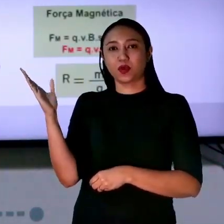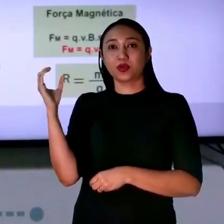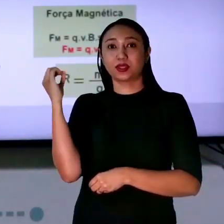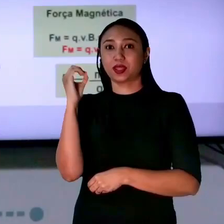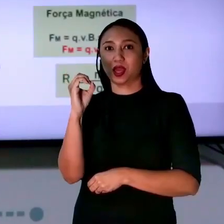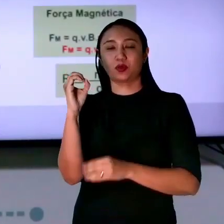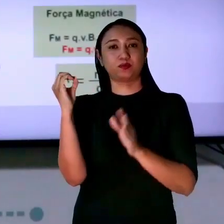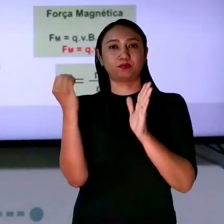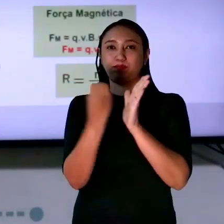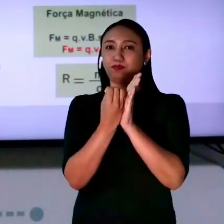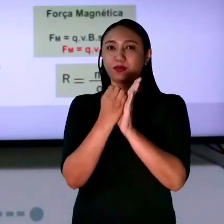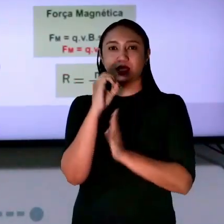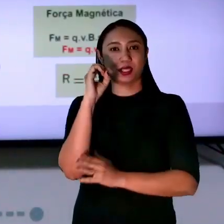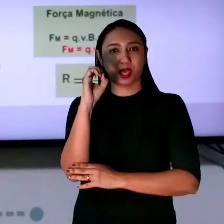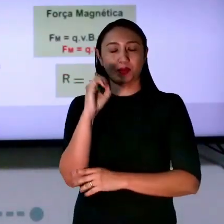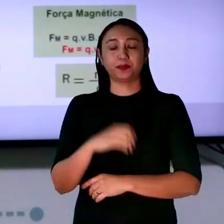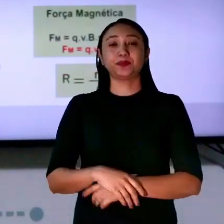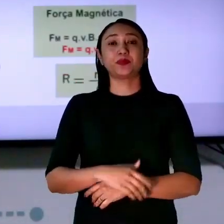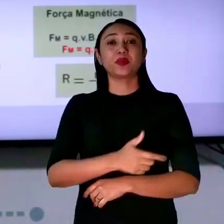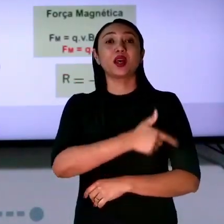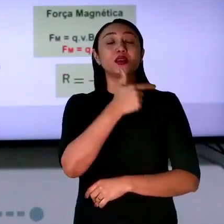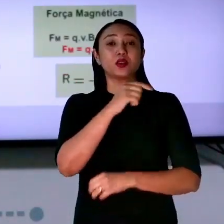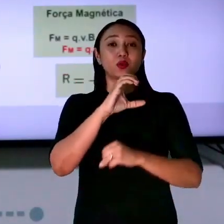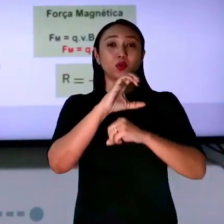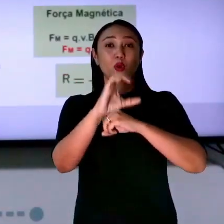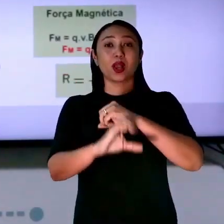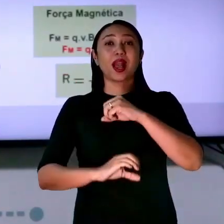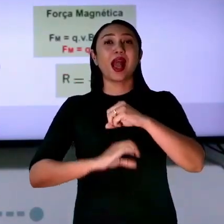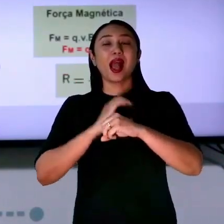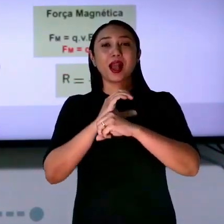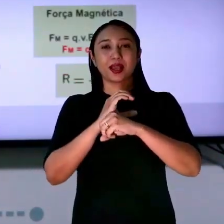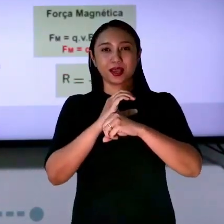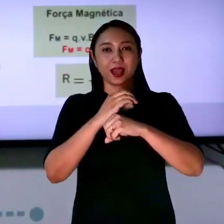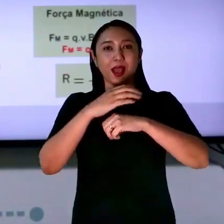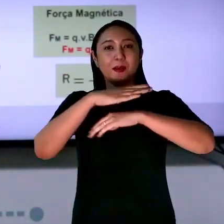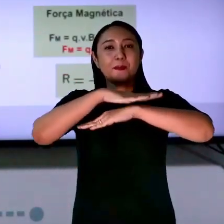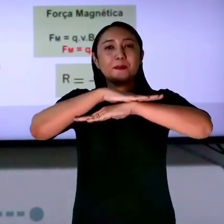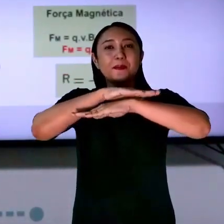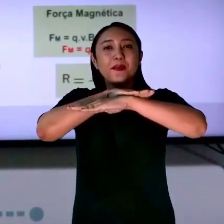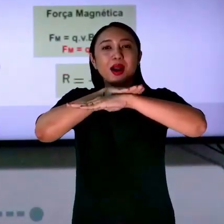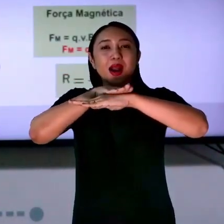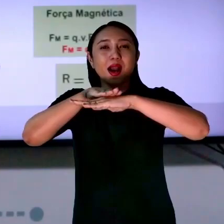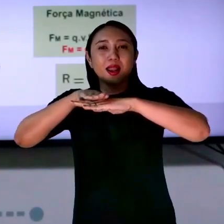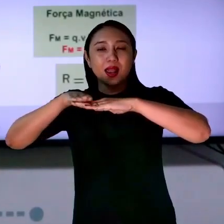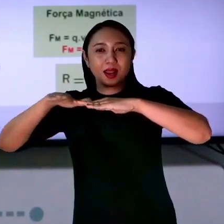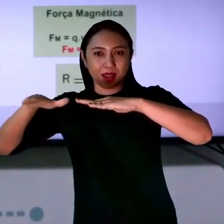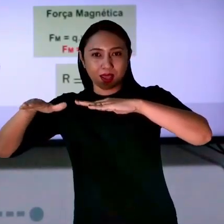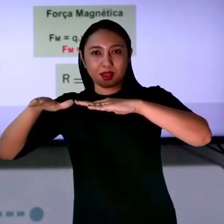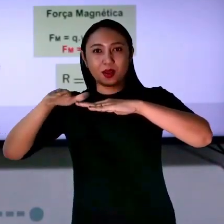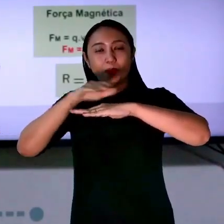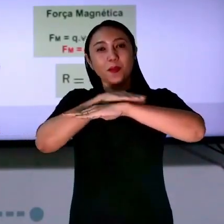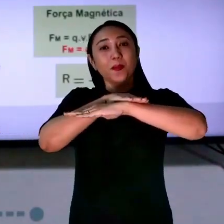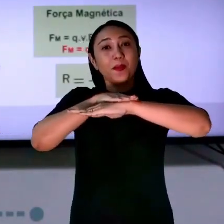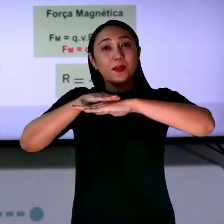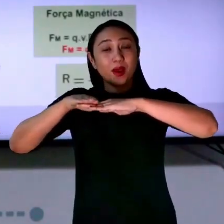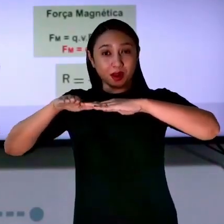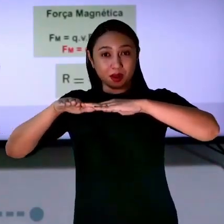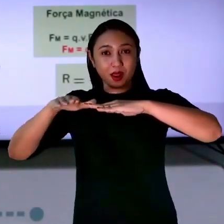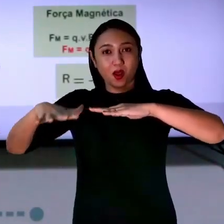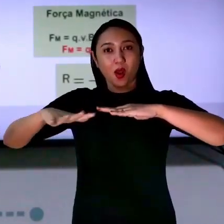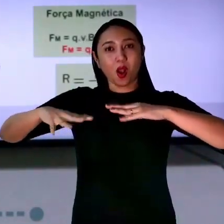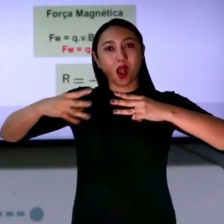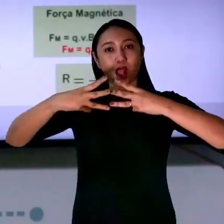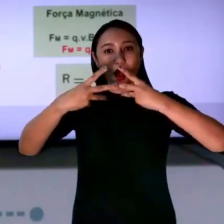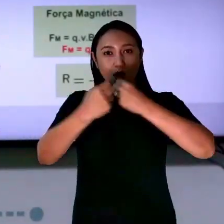nula. Segundo caso, com a carga paralela ao campo. Pô, mas paralela ao campo, ela pode estar no mesmo sentido